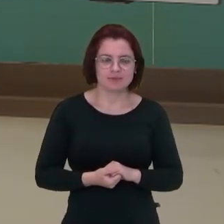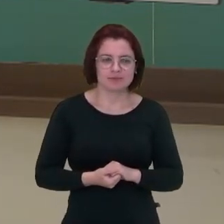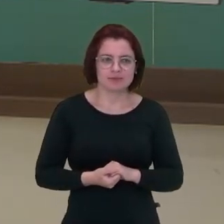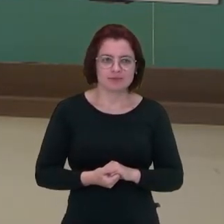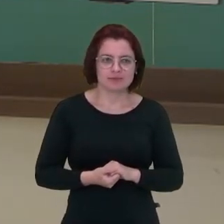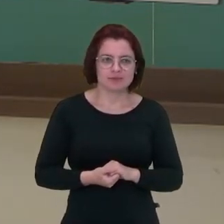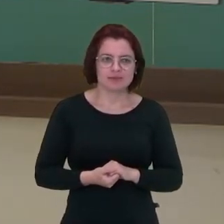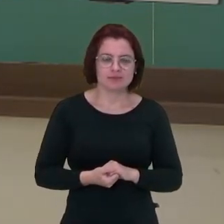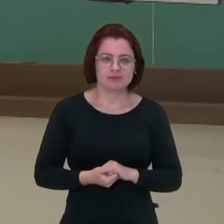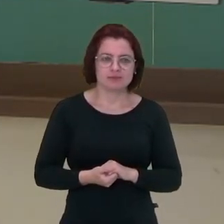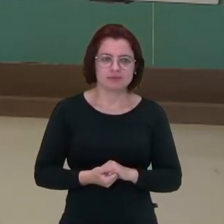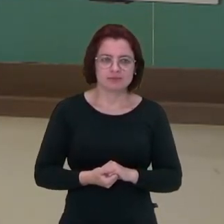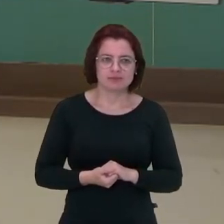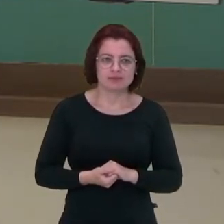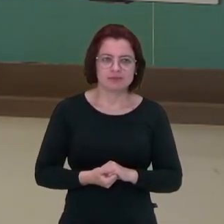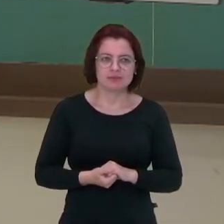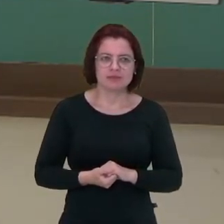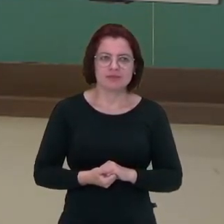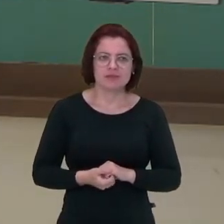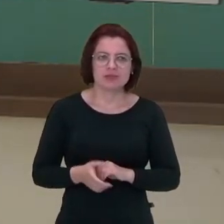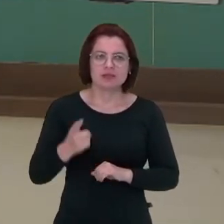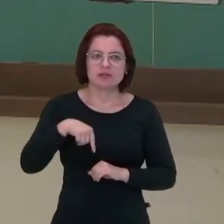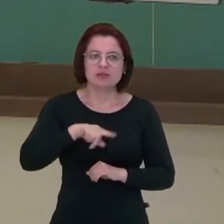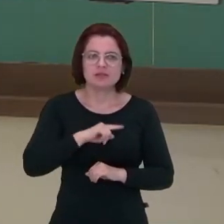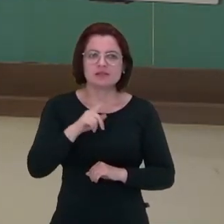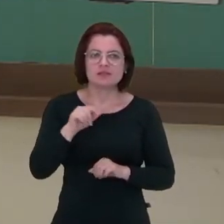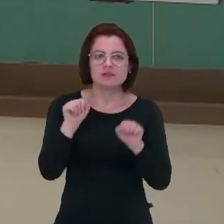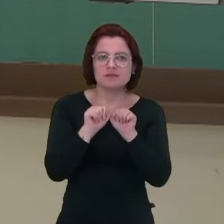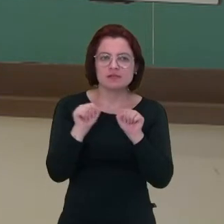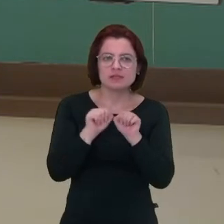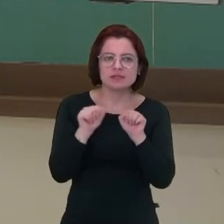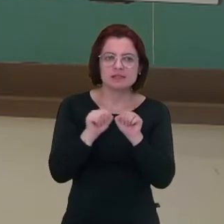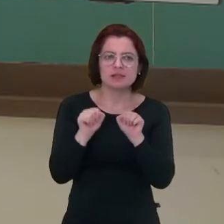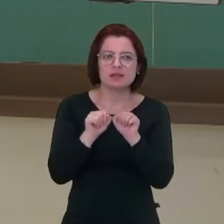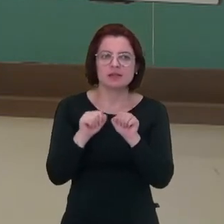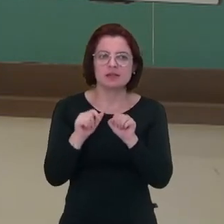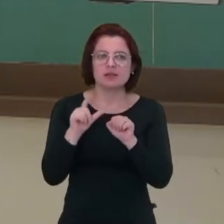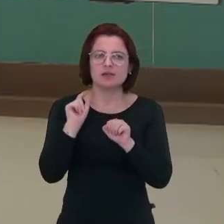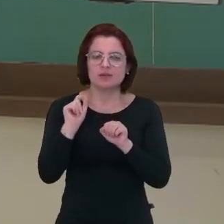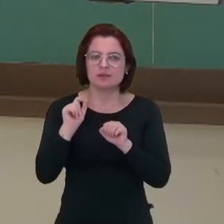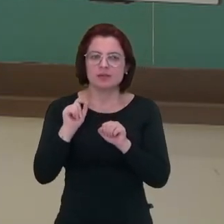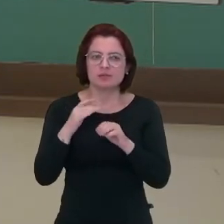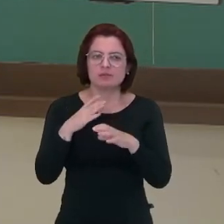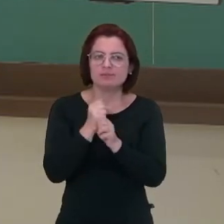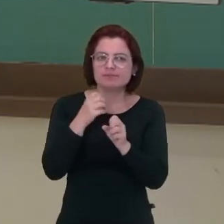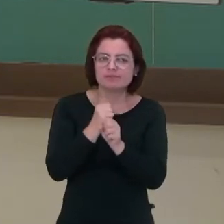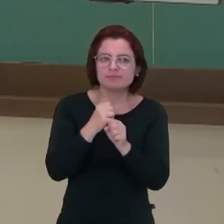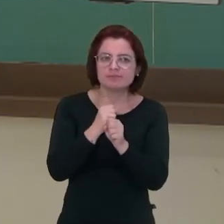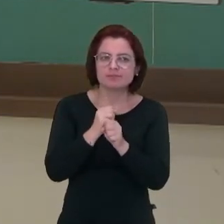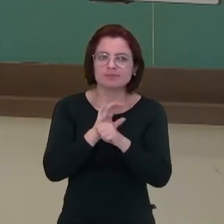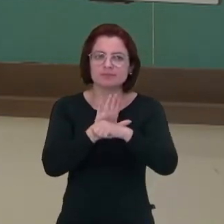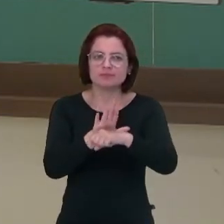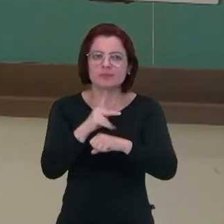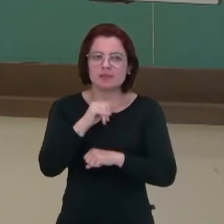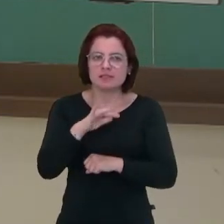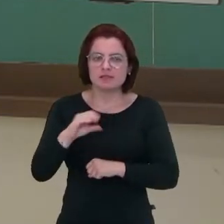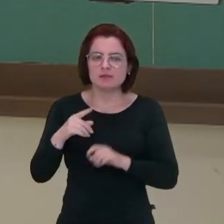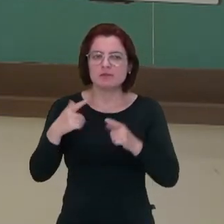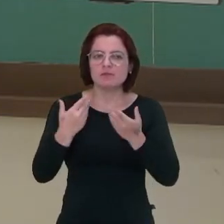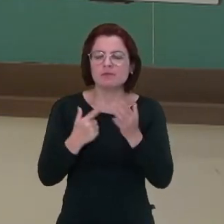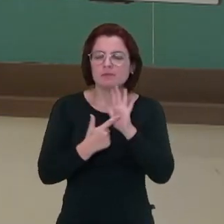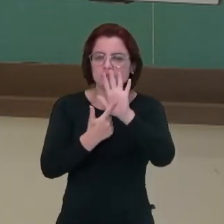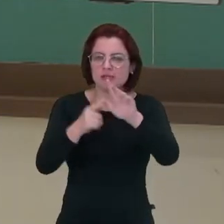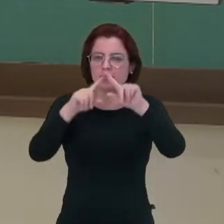fazer uma avaliação financeira dos ativos e passivos da Carla. Para isso, nós vamos analisar o quadro que mostra um